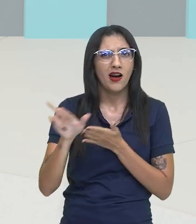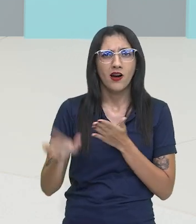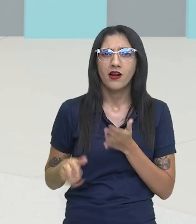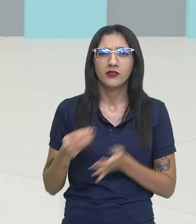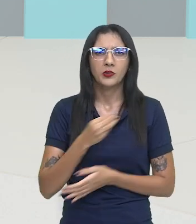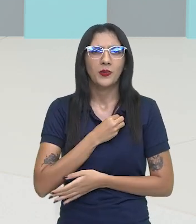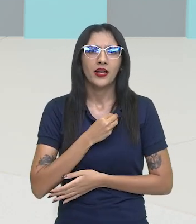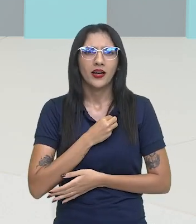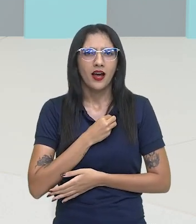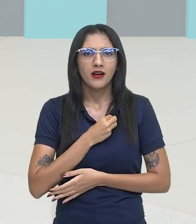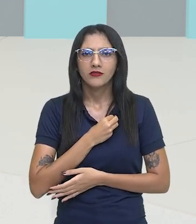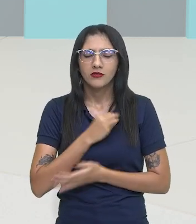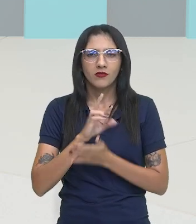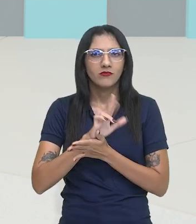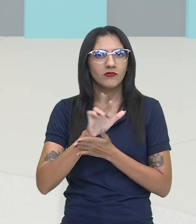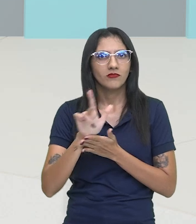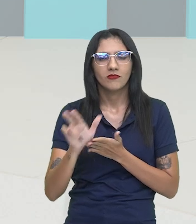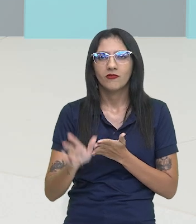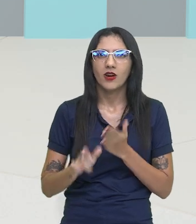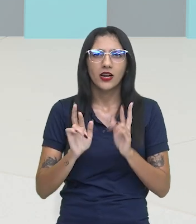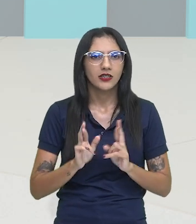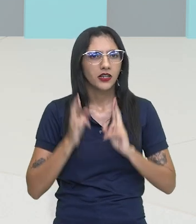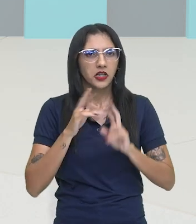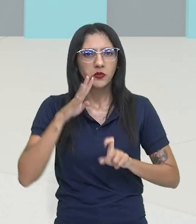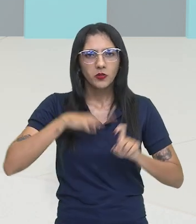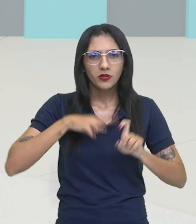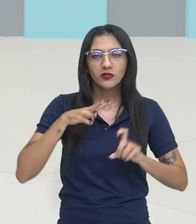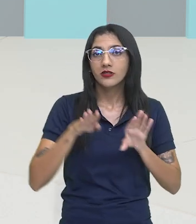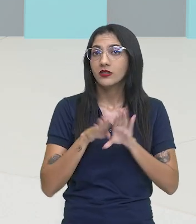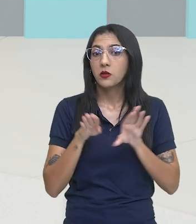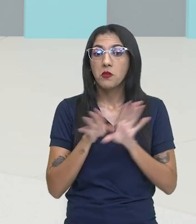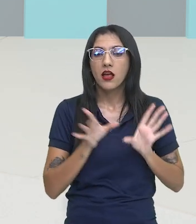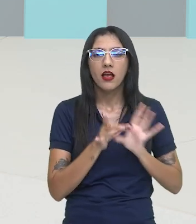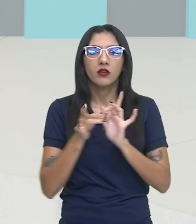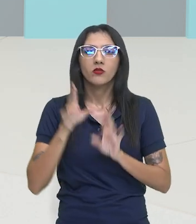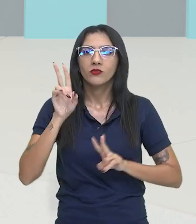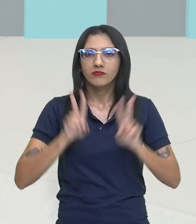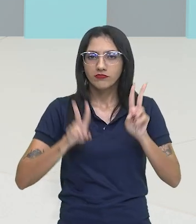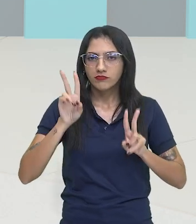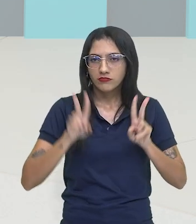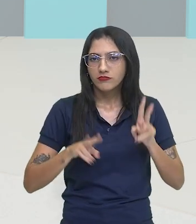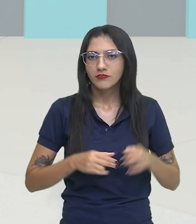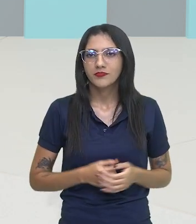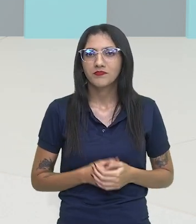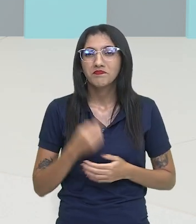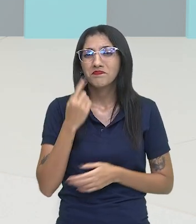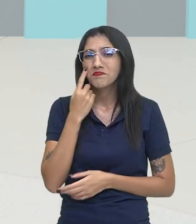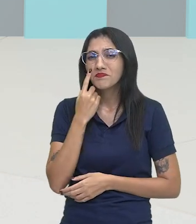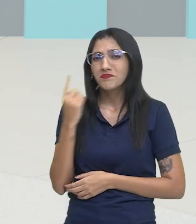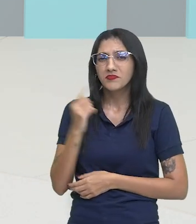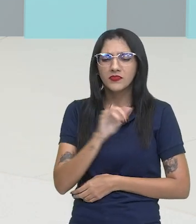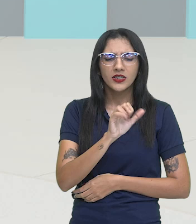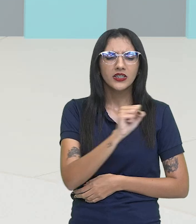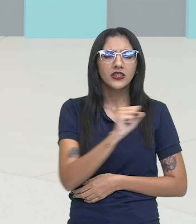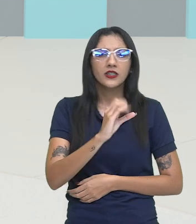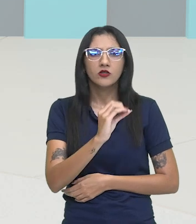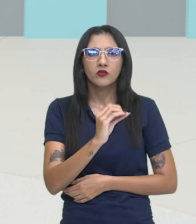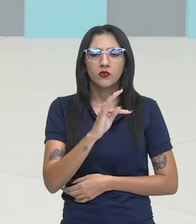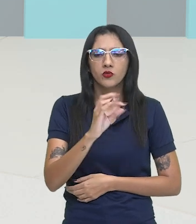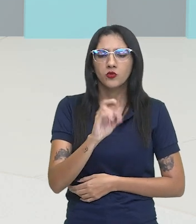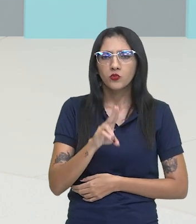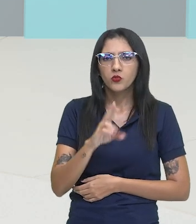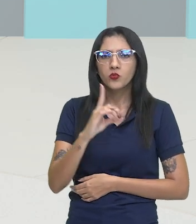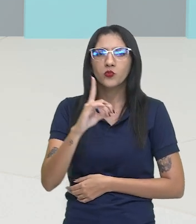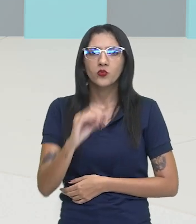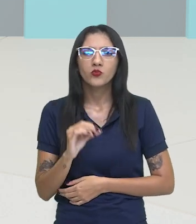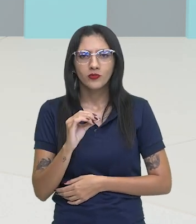pecados, milhares de superstições e a alegria do carnaval. Isso tudo você só encontra na HBO.